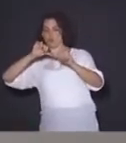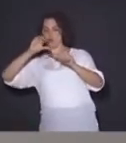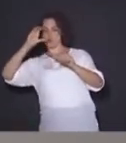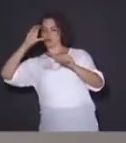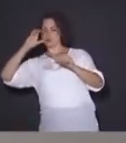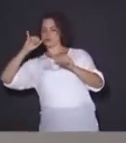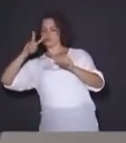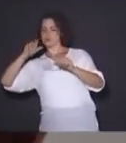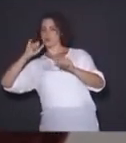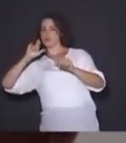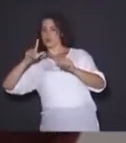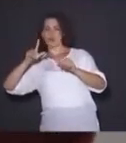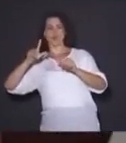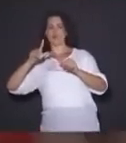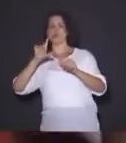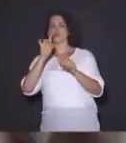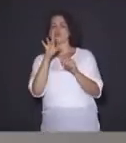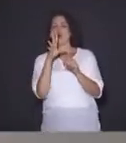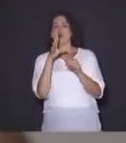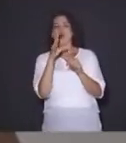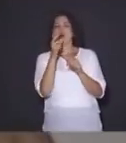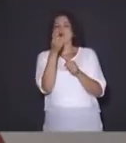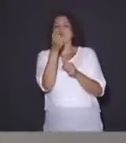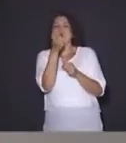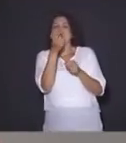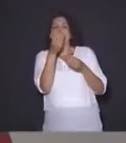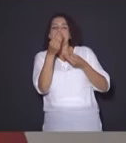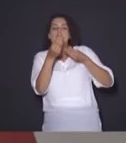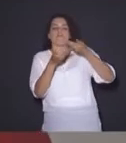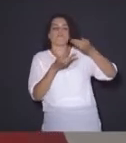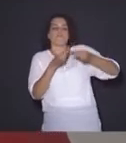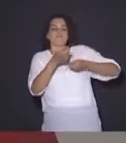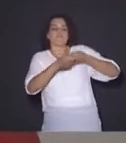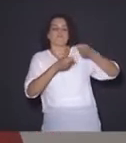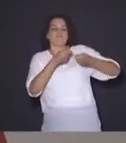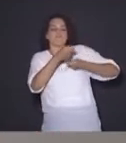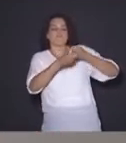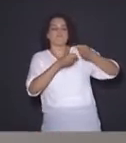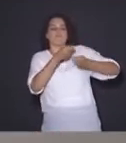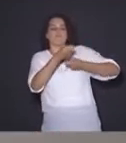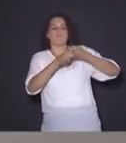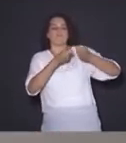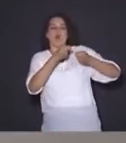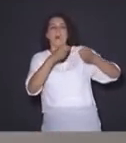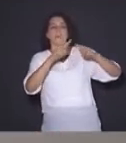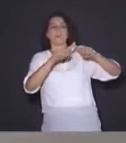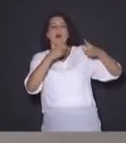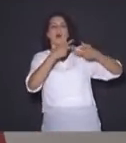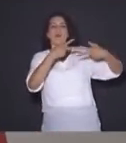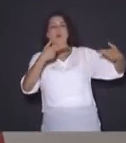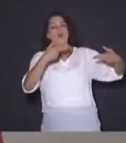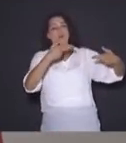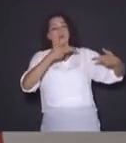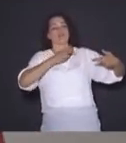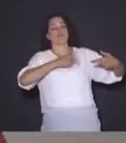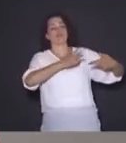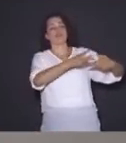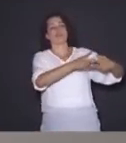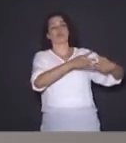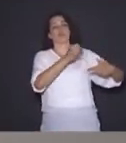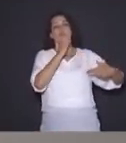por cima onde se manteve uma série de questões inclusive de não prender quem torturou